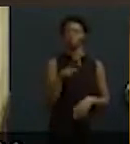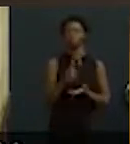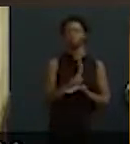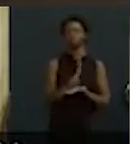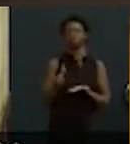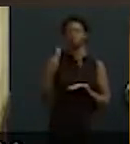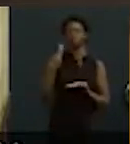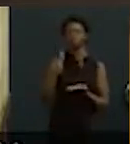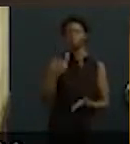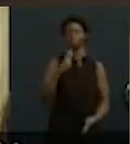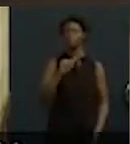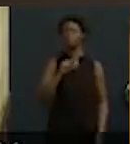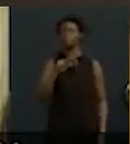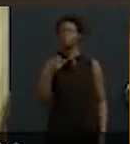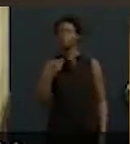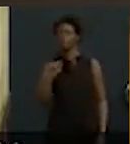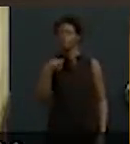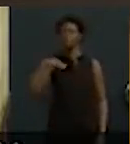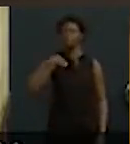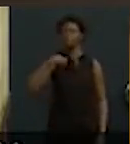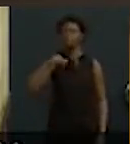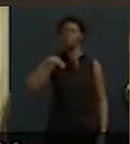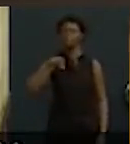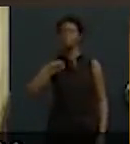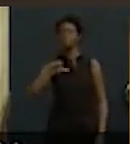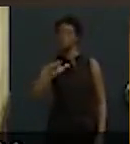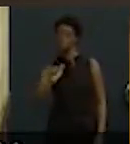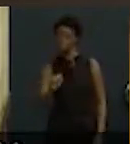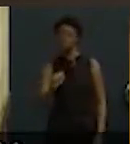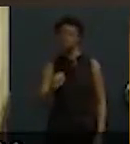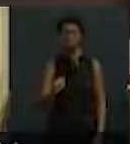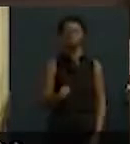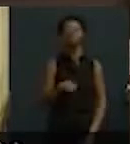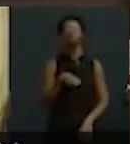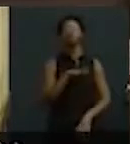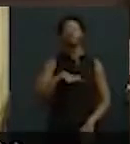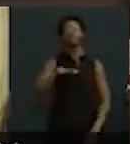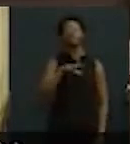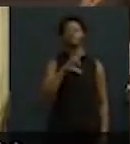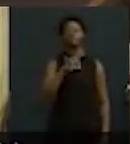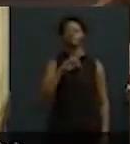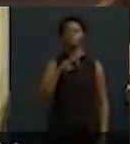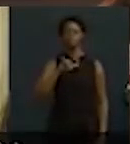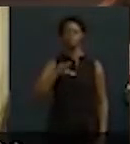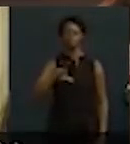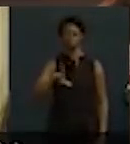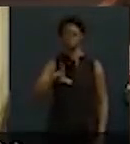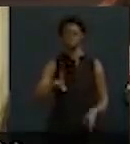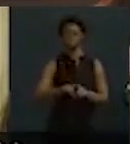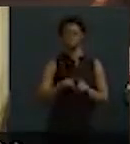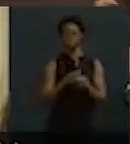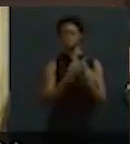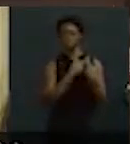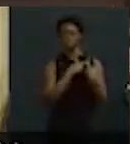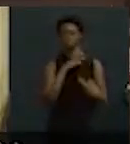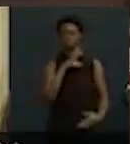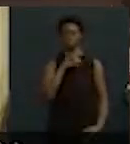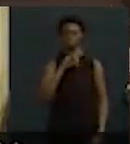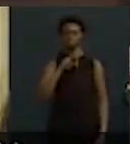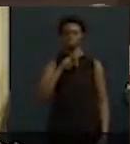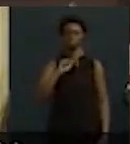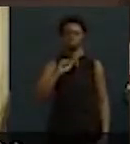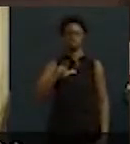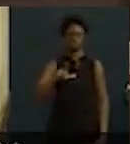cadeira de Direito Civil e Responsabilidade Civil, professor conferencista da